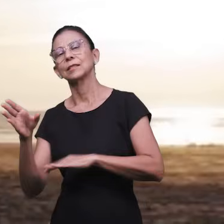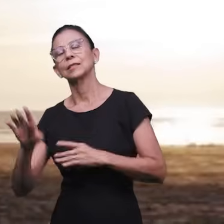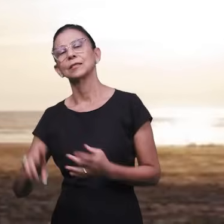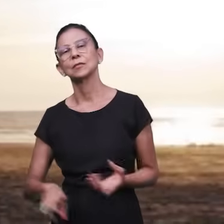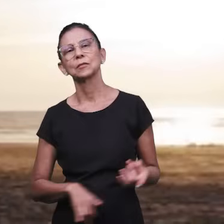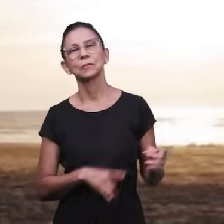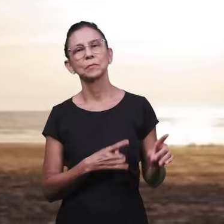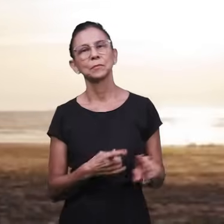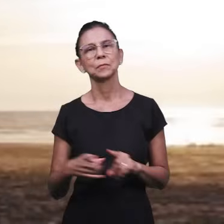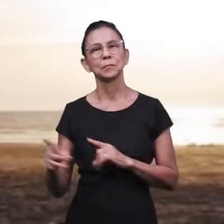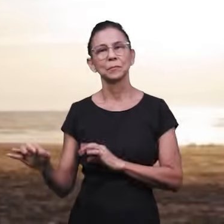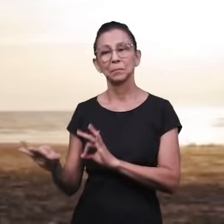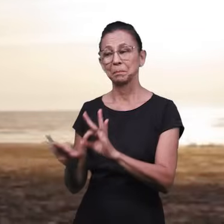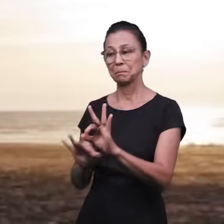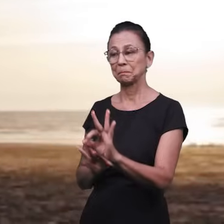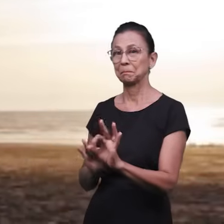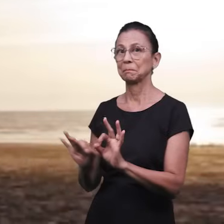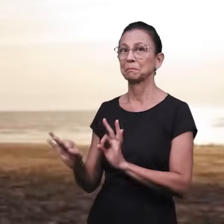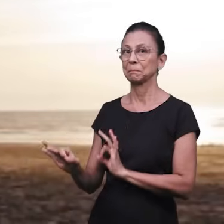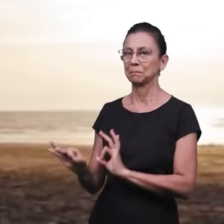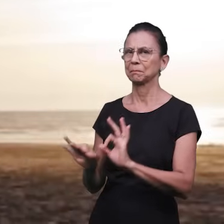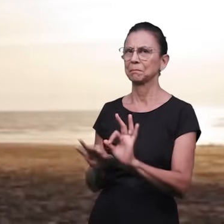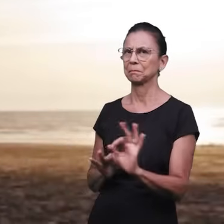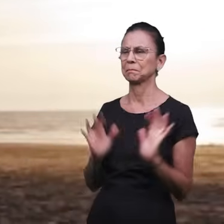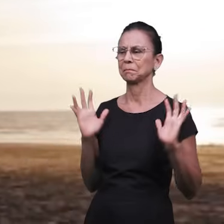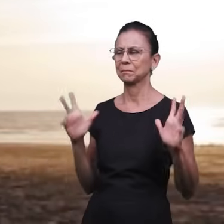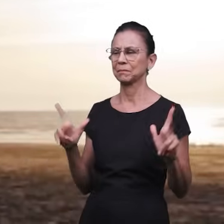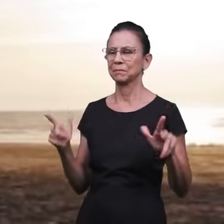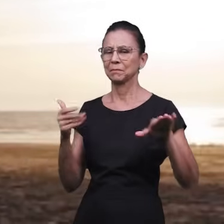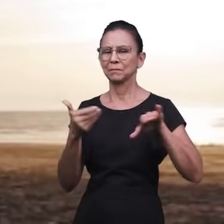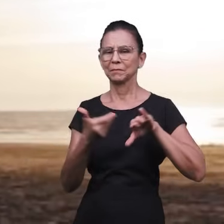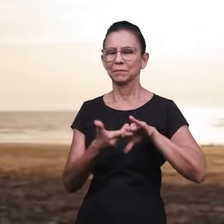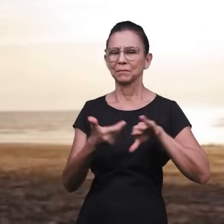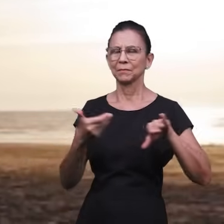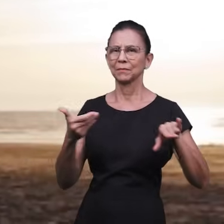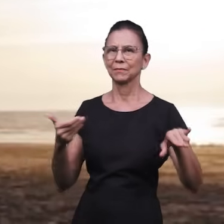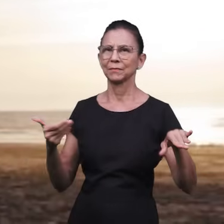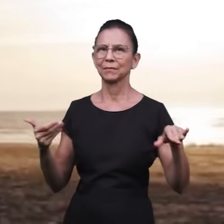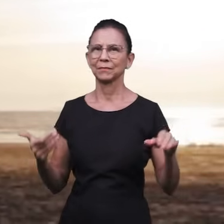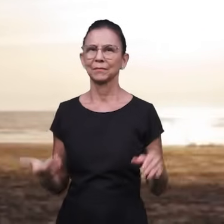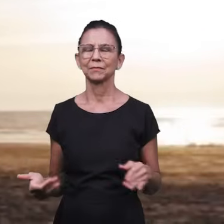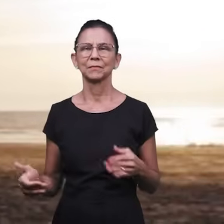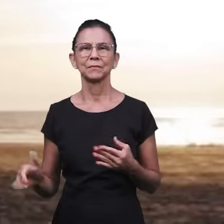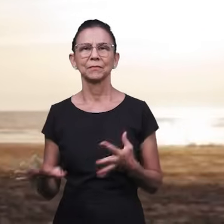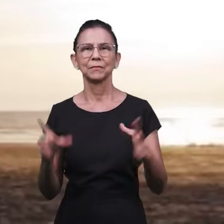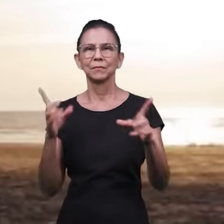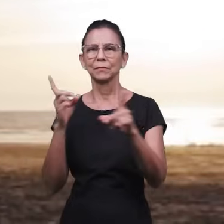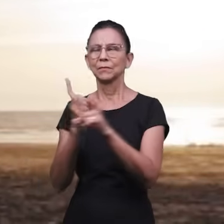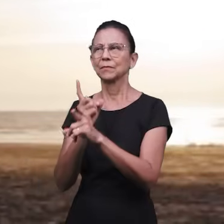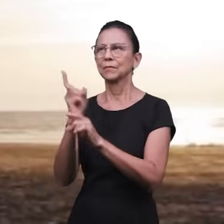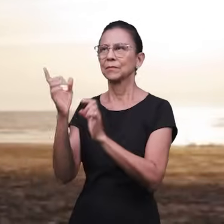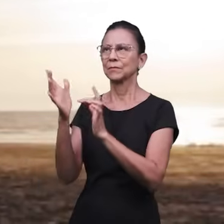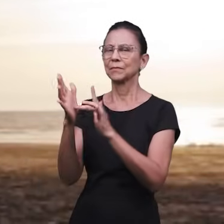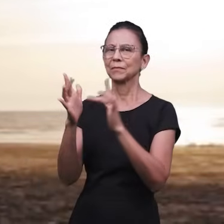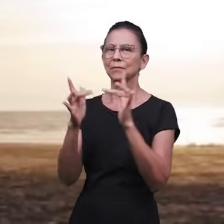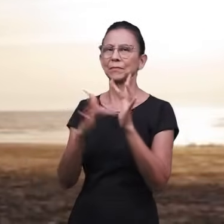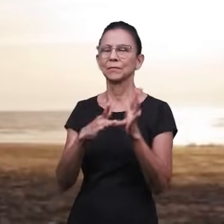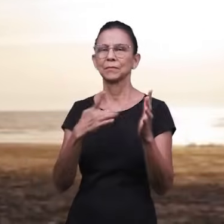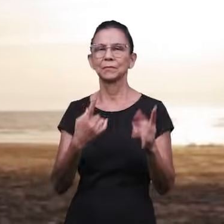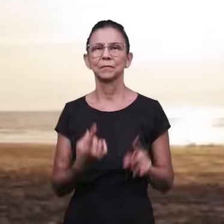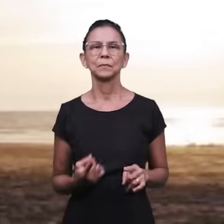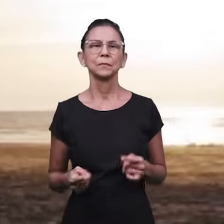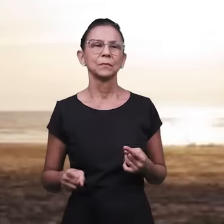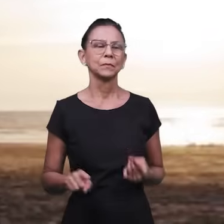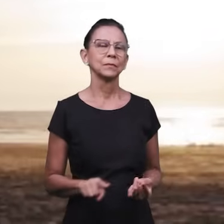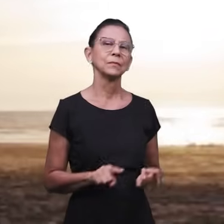pronta e preparada, anseia estar logo em seu novo lar.